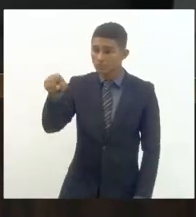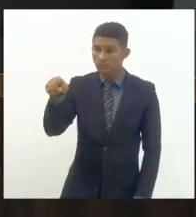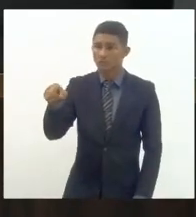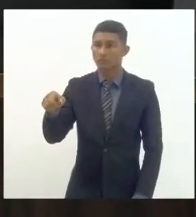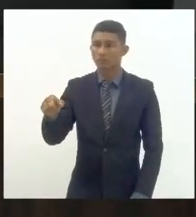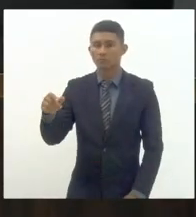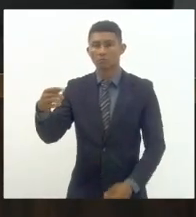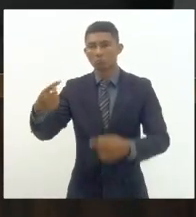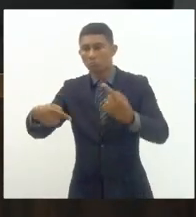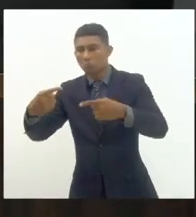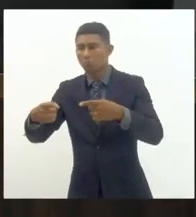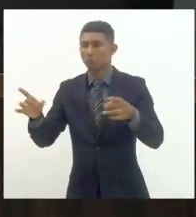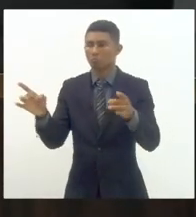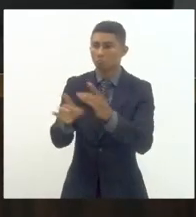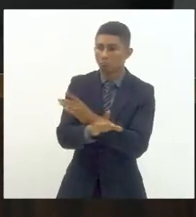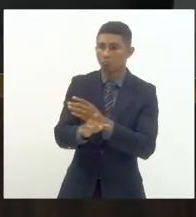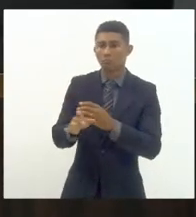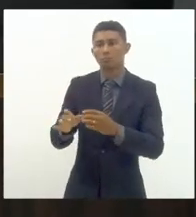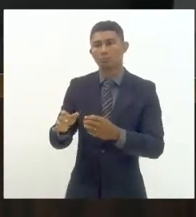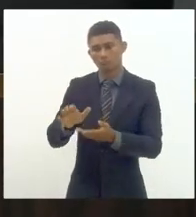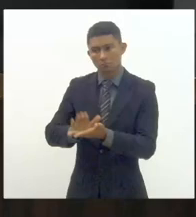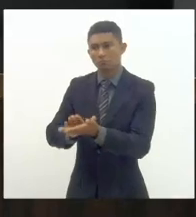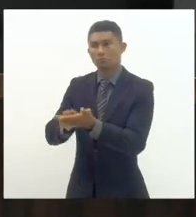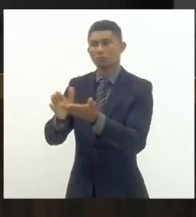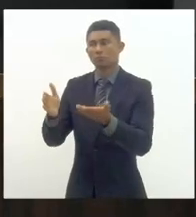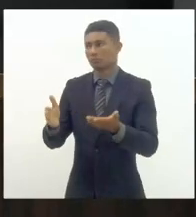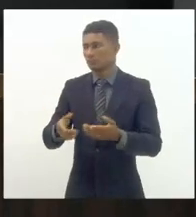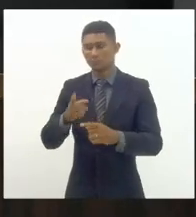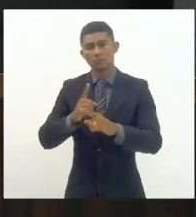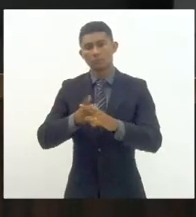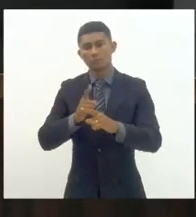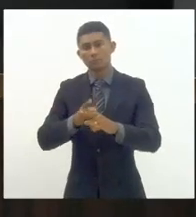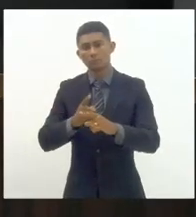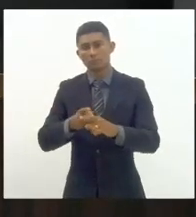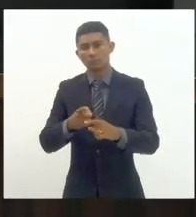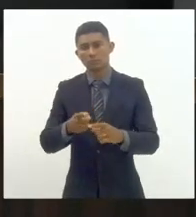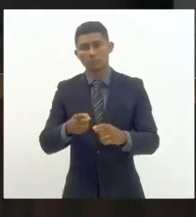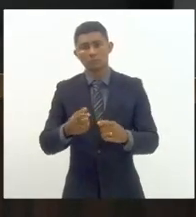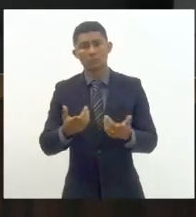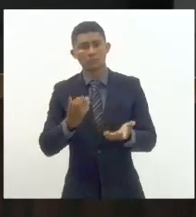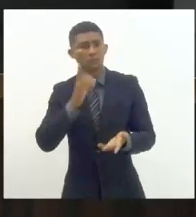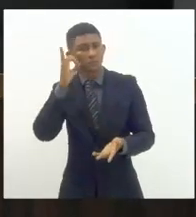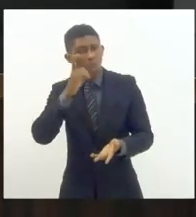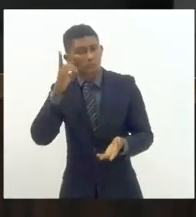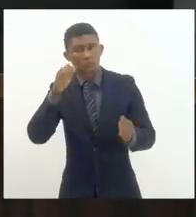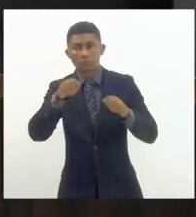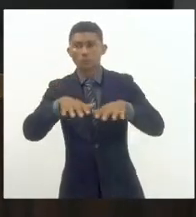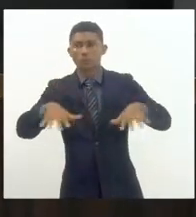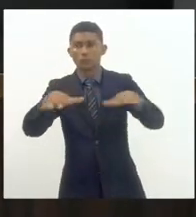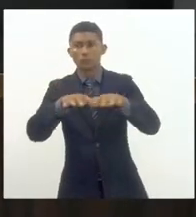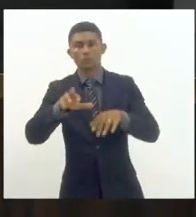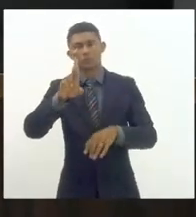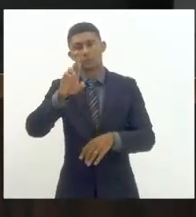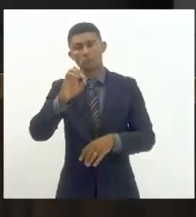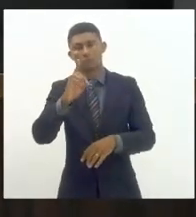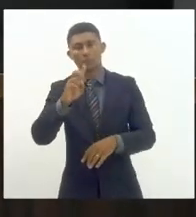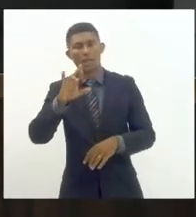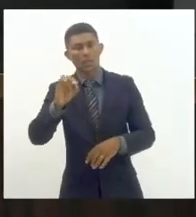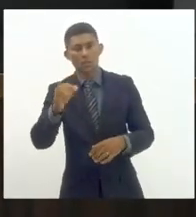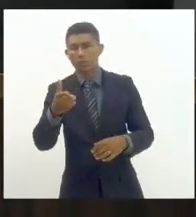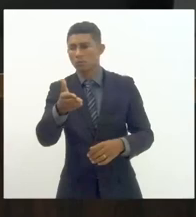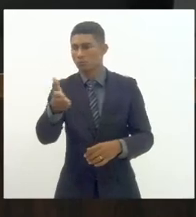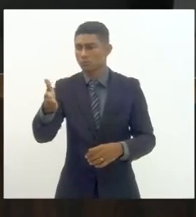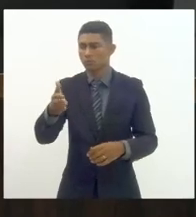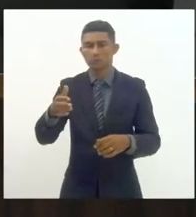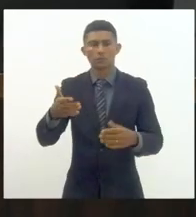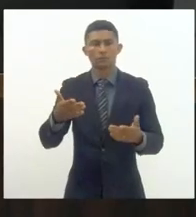obrigado. De debater. Obrigado, como posso homenagear todos os deputados, Rodrigo Amorim e todos